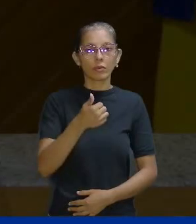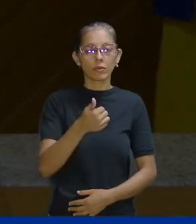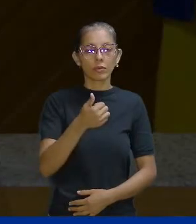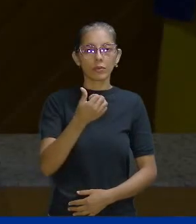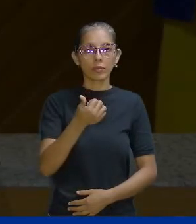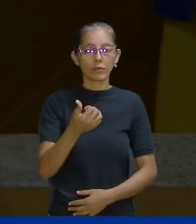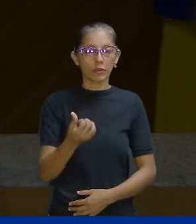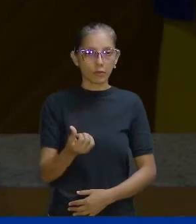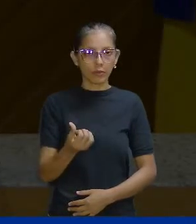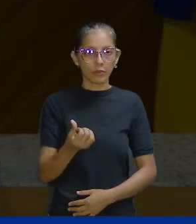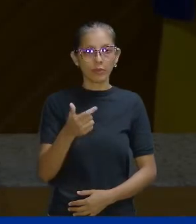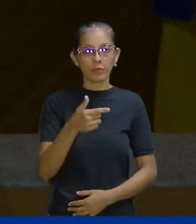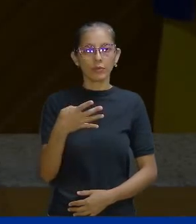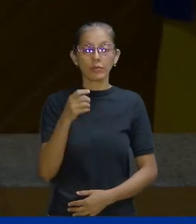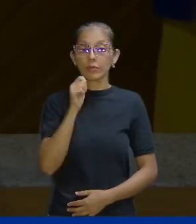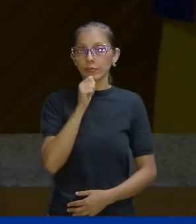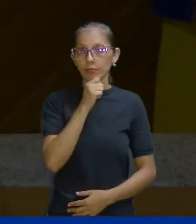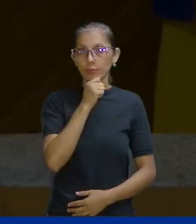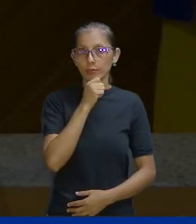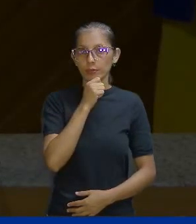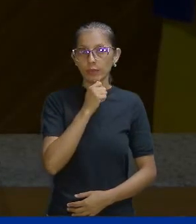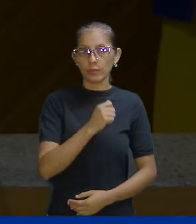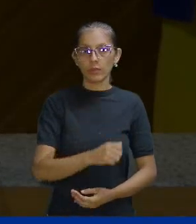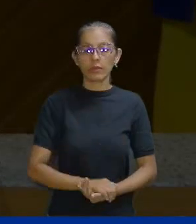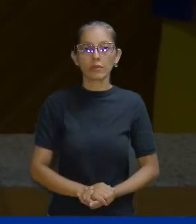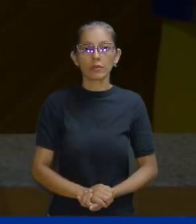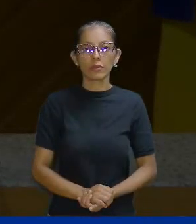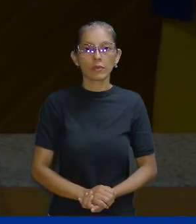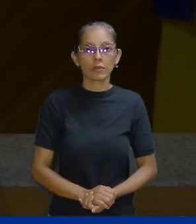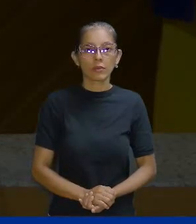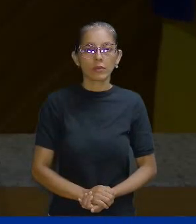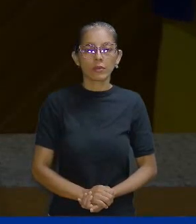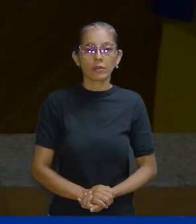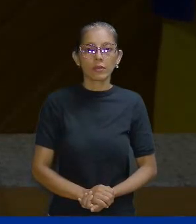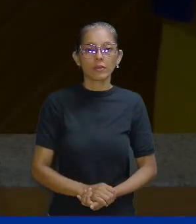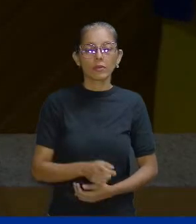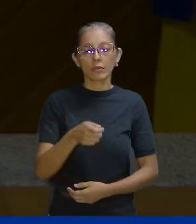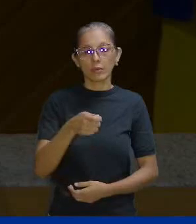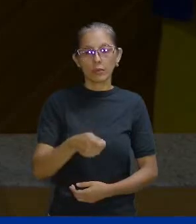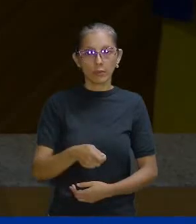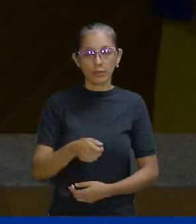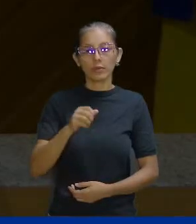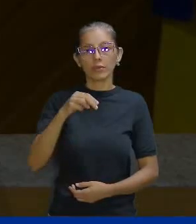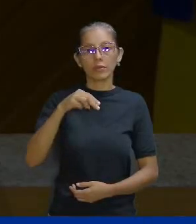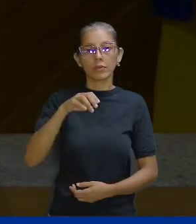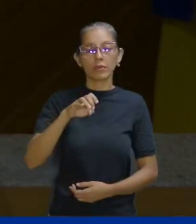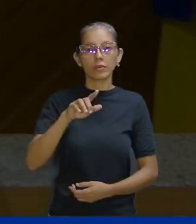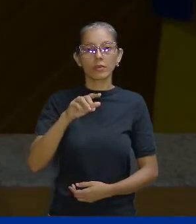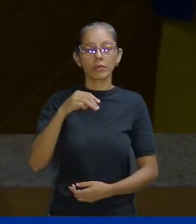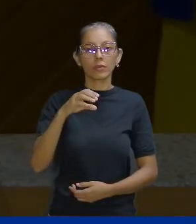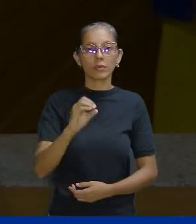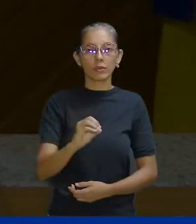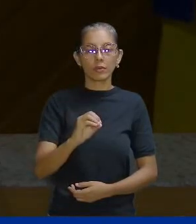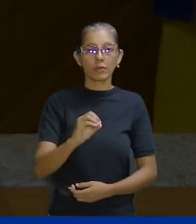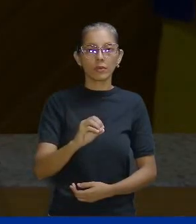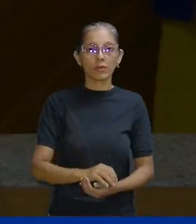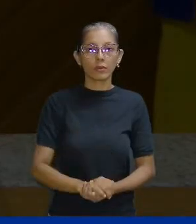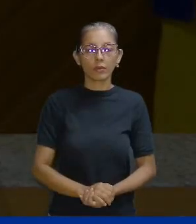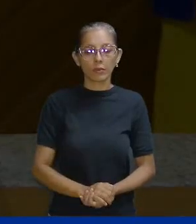600-116-2024, origem Macapá. Relator Juiz Anselmo Gonçalves, embargante